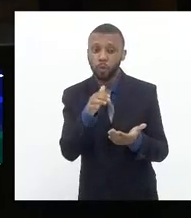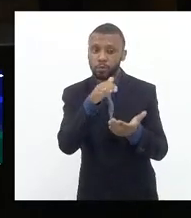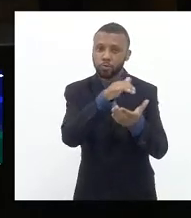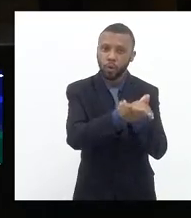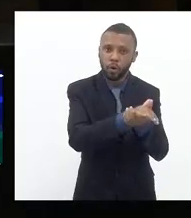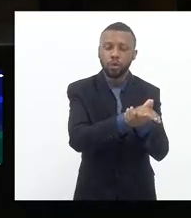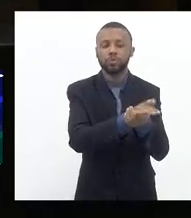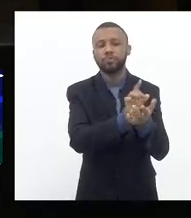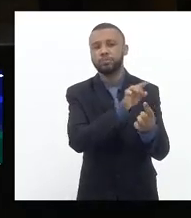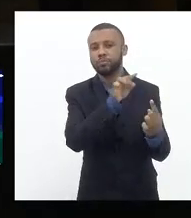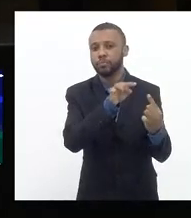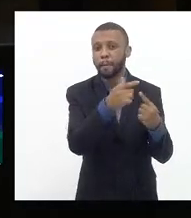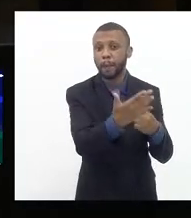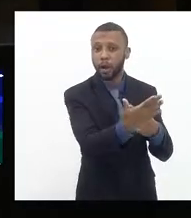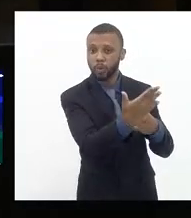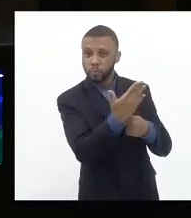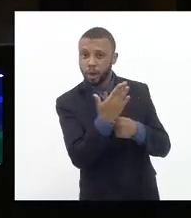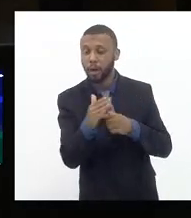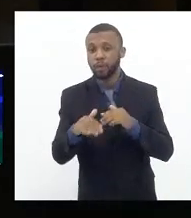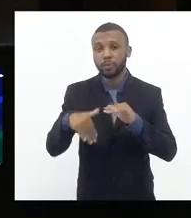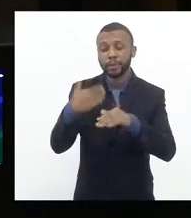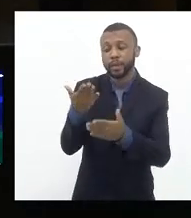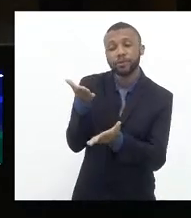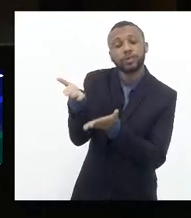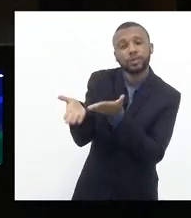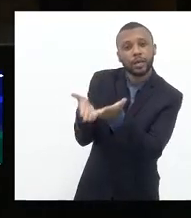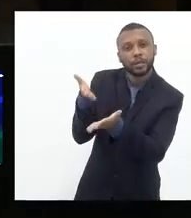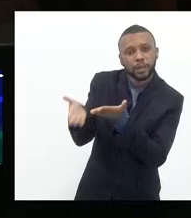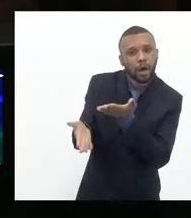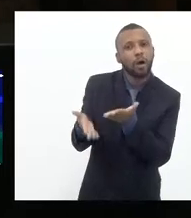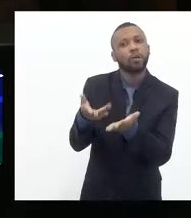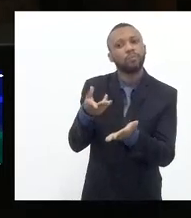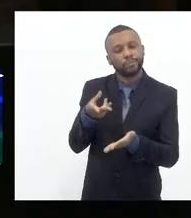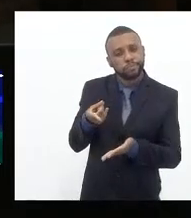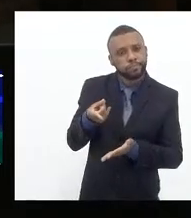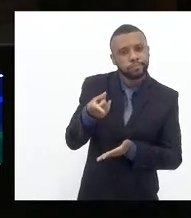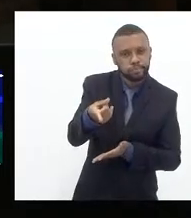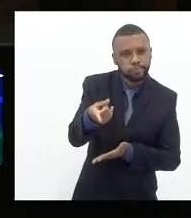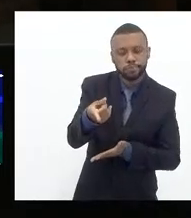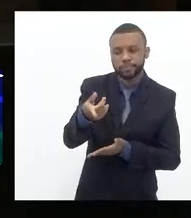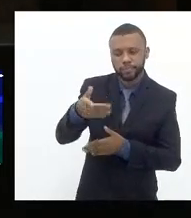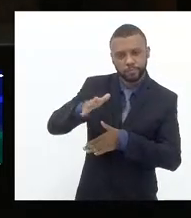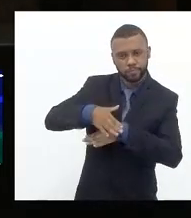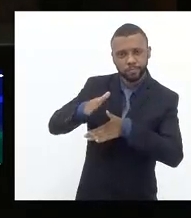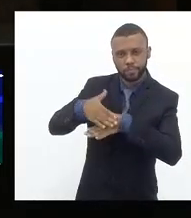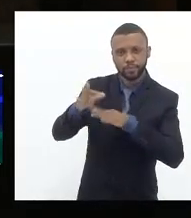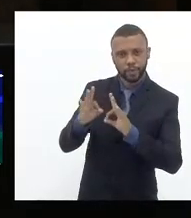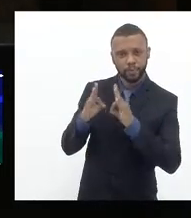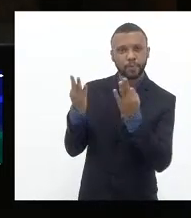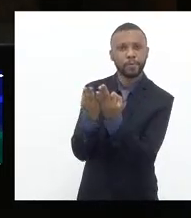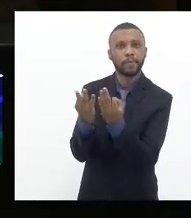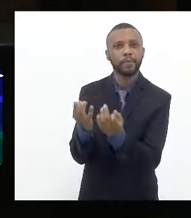processo de criação dessa criança e dar sustentabilidade. Então, a gente está falando aqui de um debate fundamental